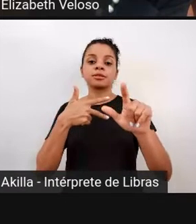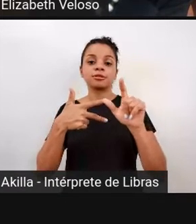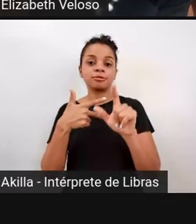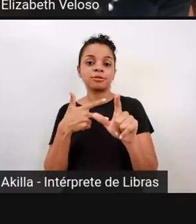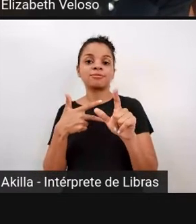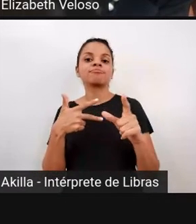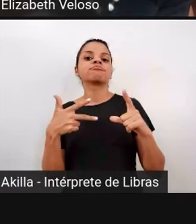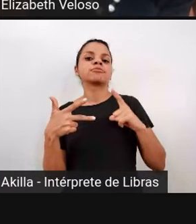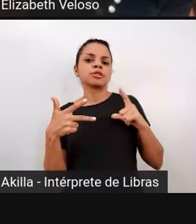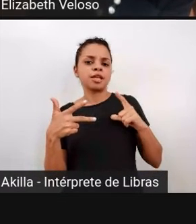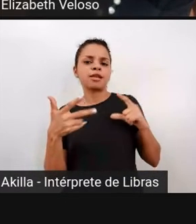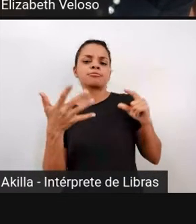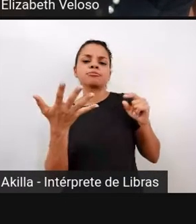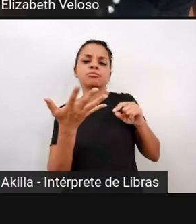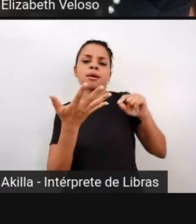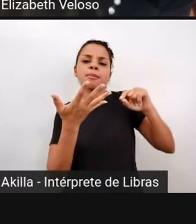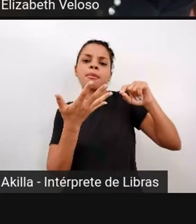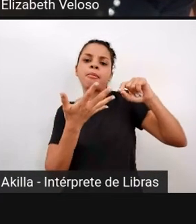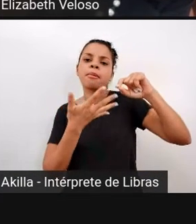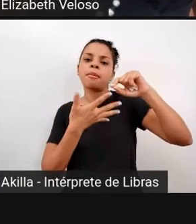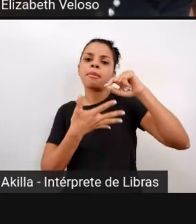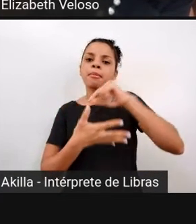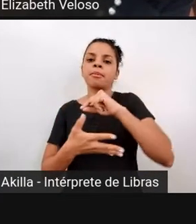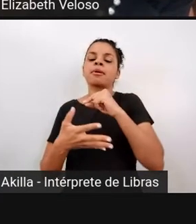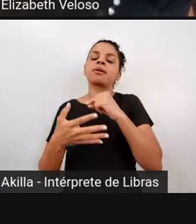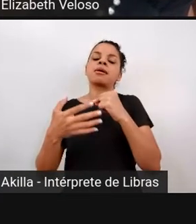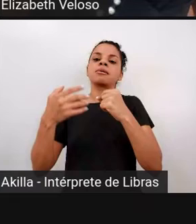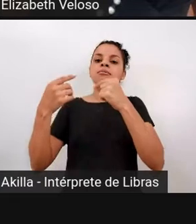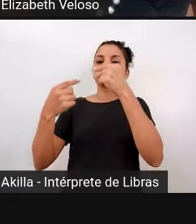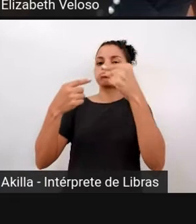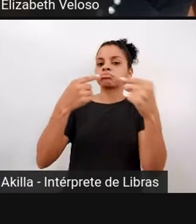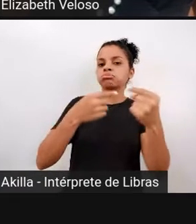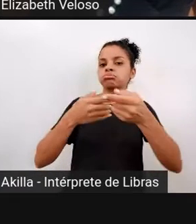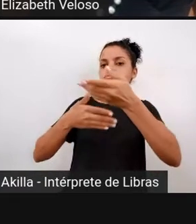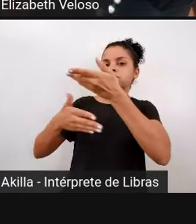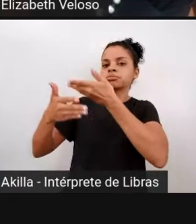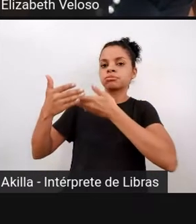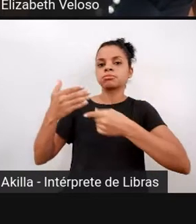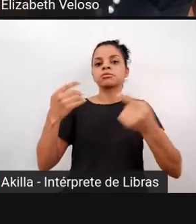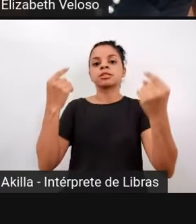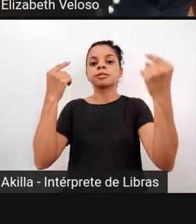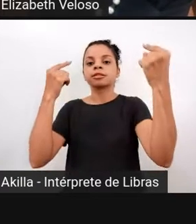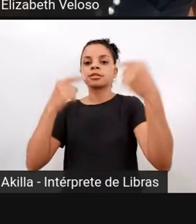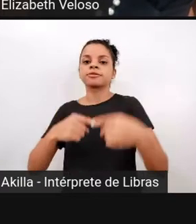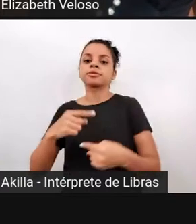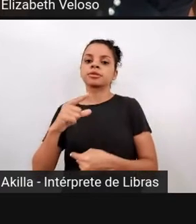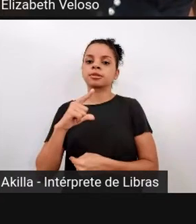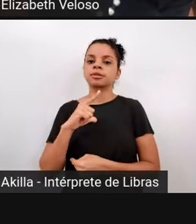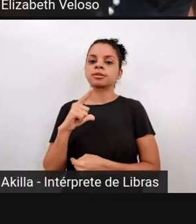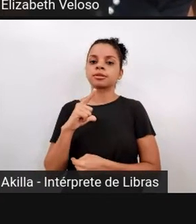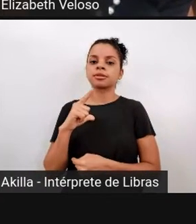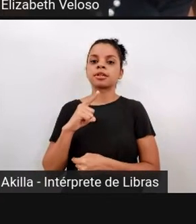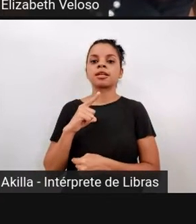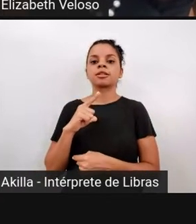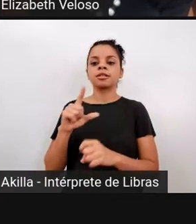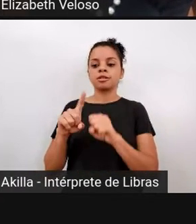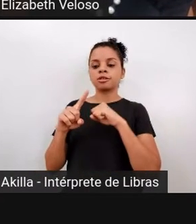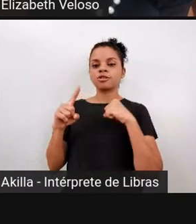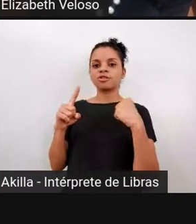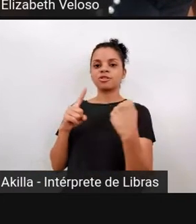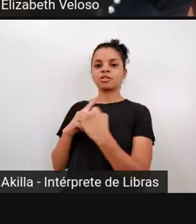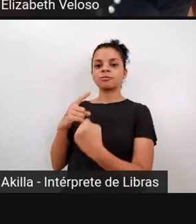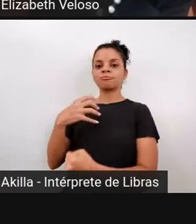seja, tudo que está sendo discutido e todos os desafios que a gente tem hoje de lidar com essa nova sociedade vem